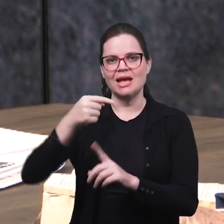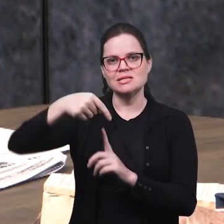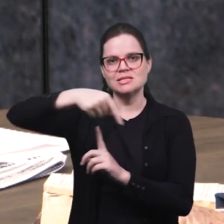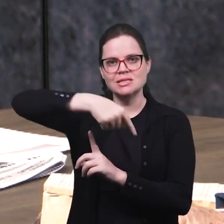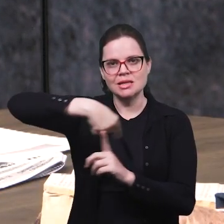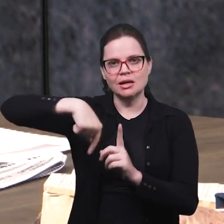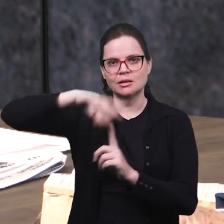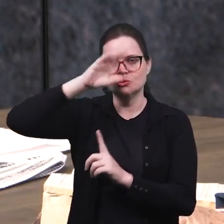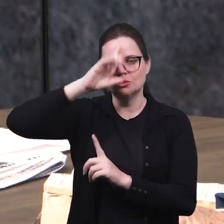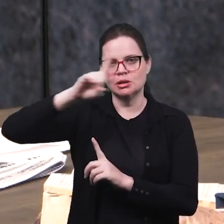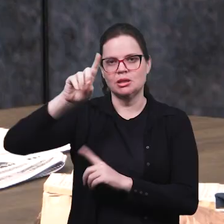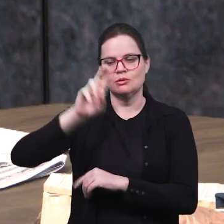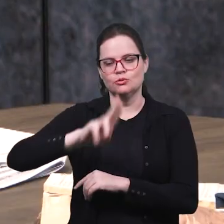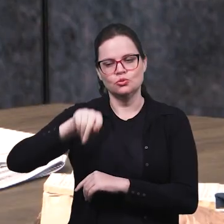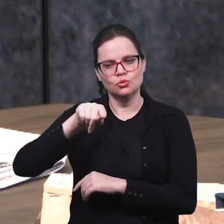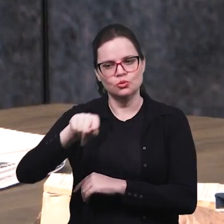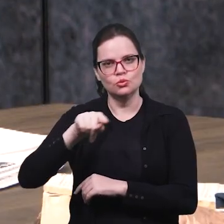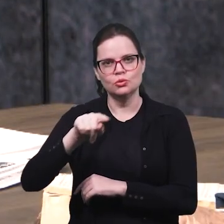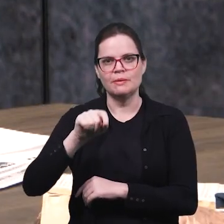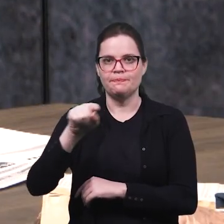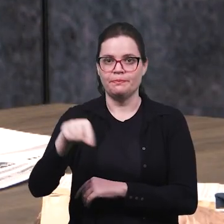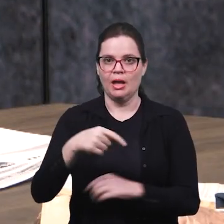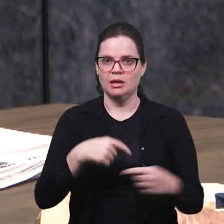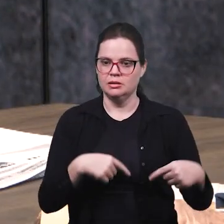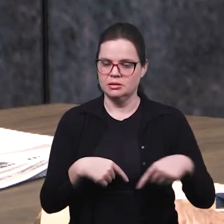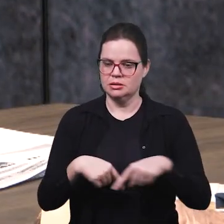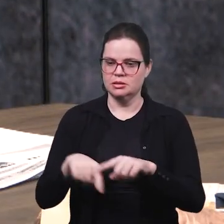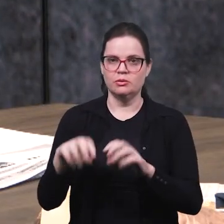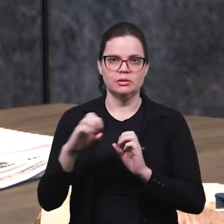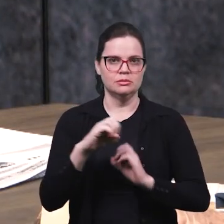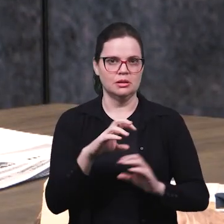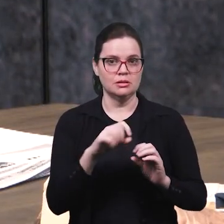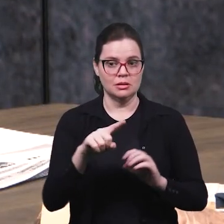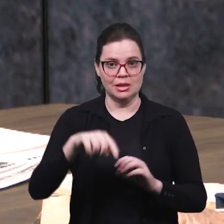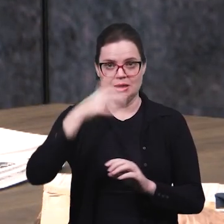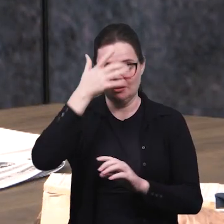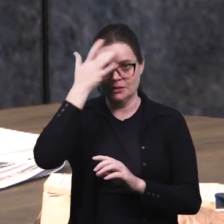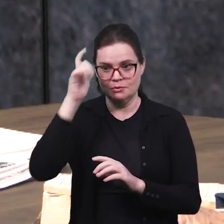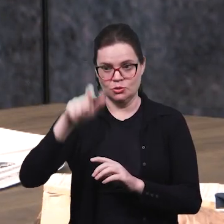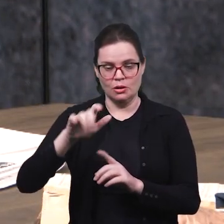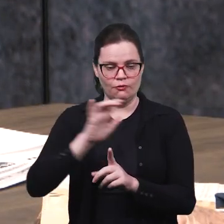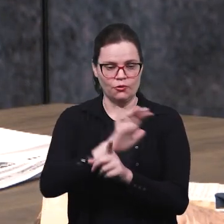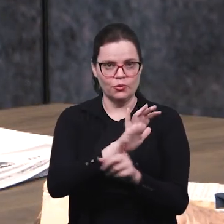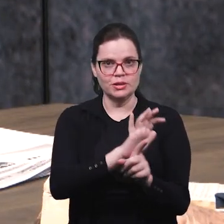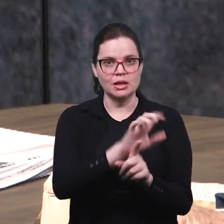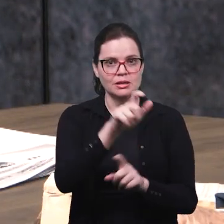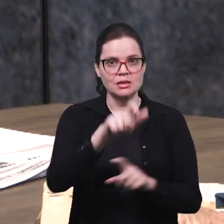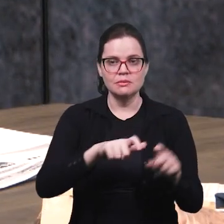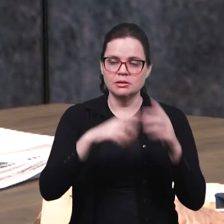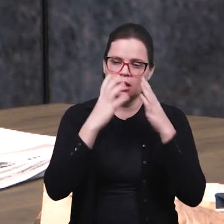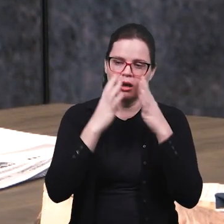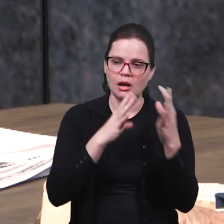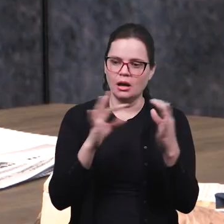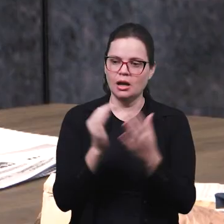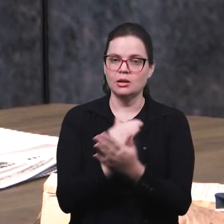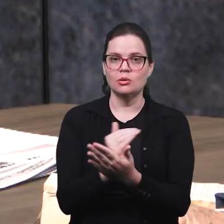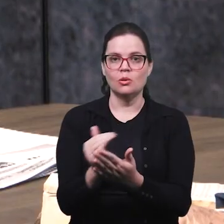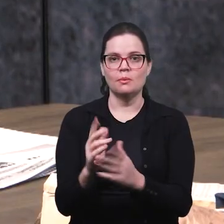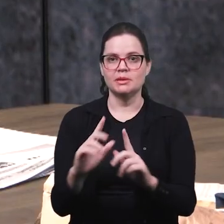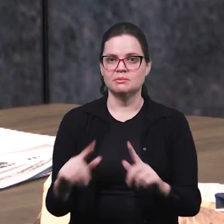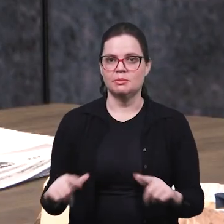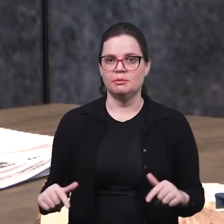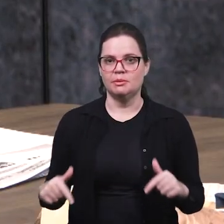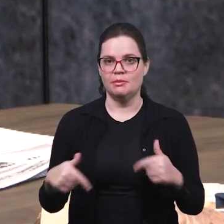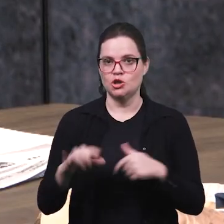Deus, ouviam seus ensinamentos, eram influenciados por suas ideias, e esse movimento cresce. Agora não mais